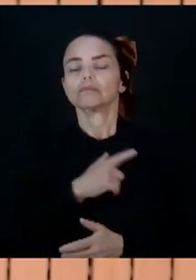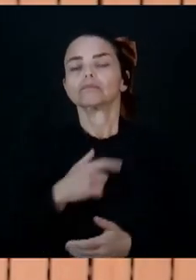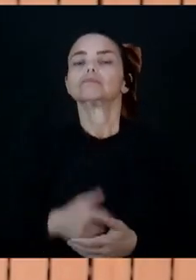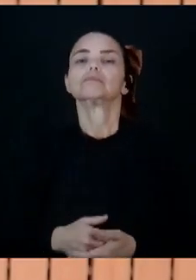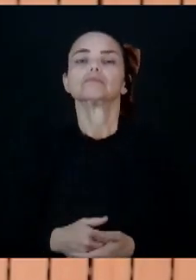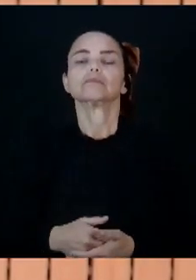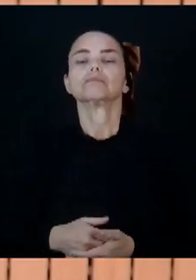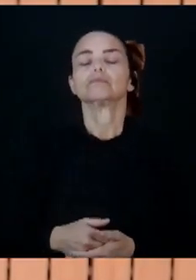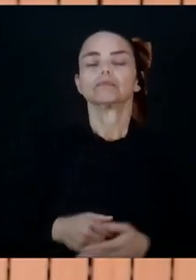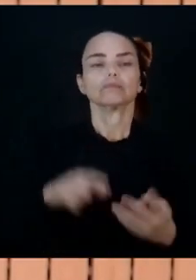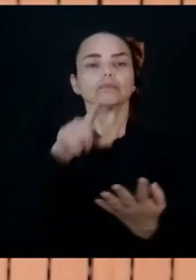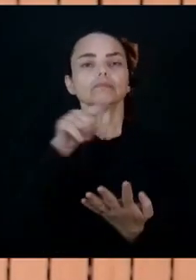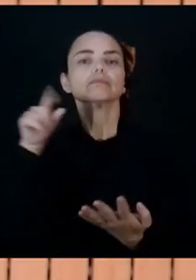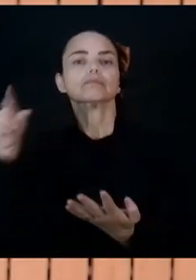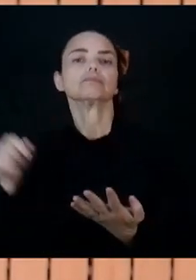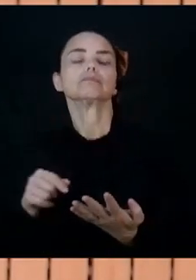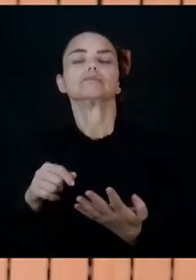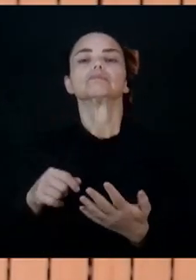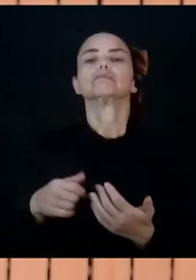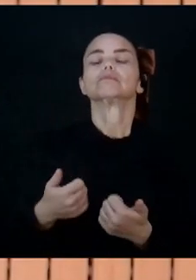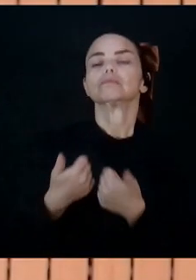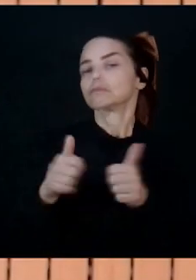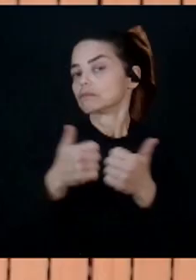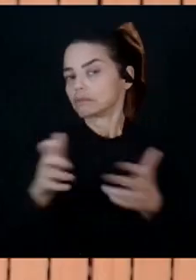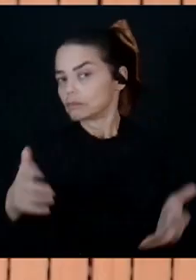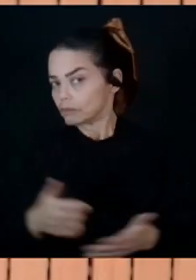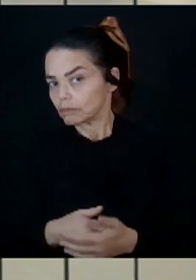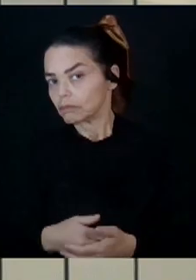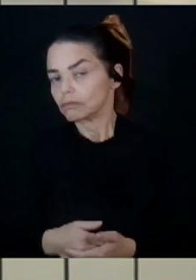o transporte público.